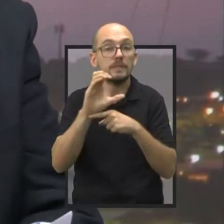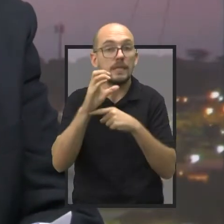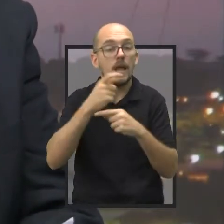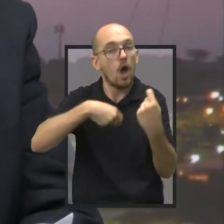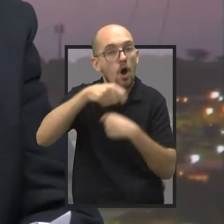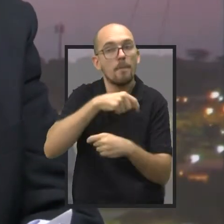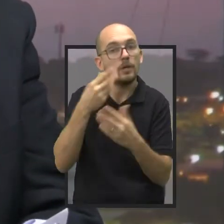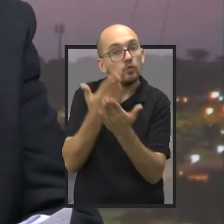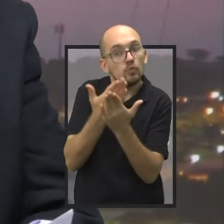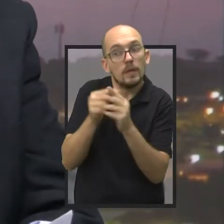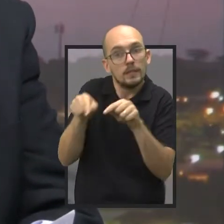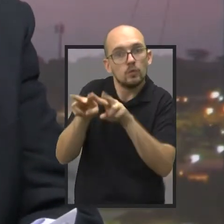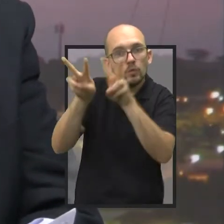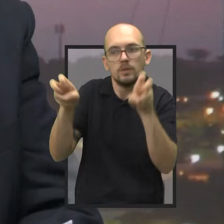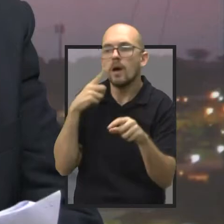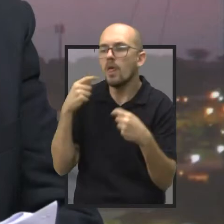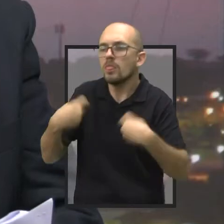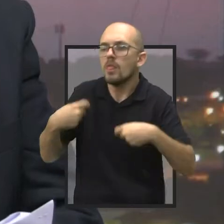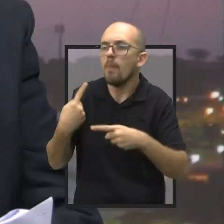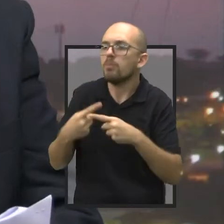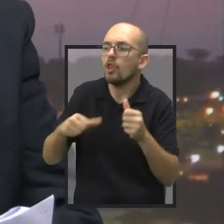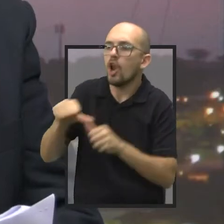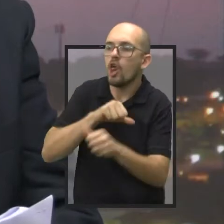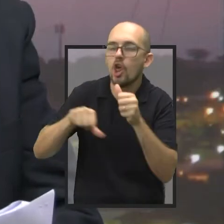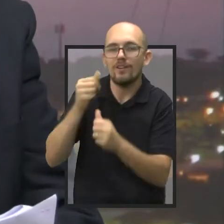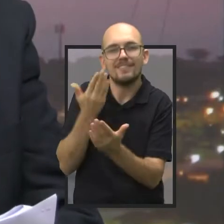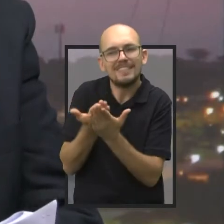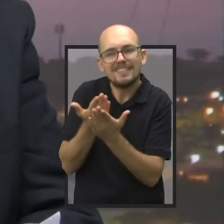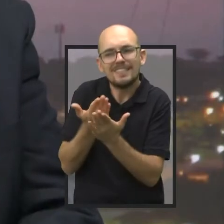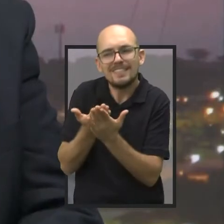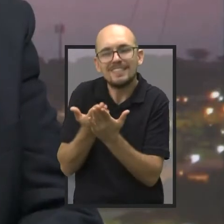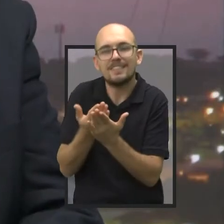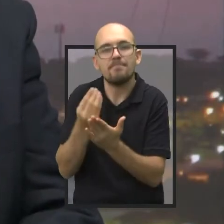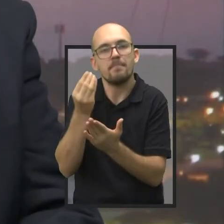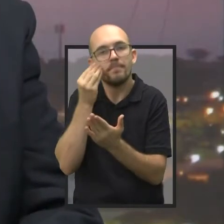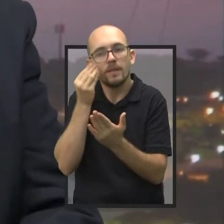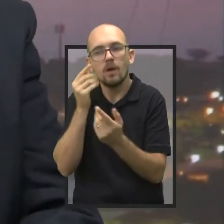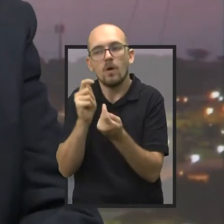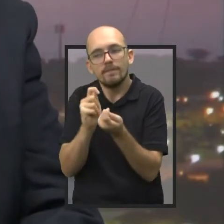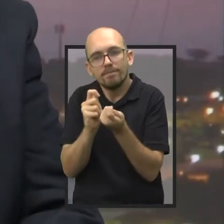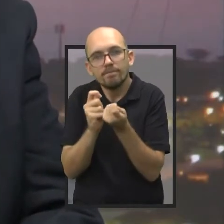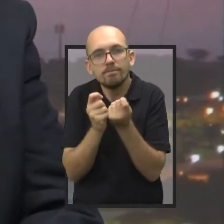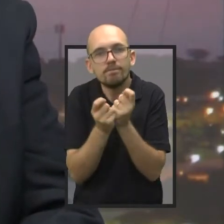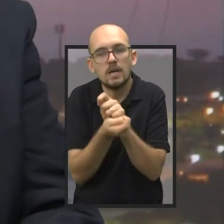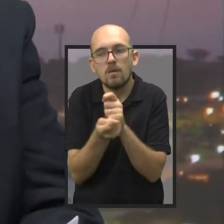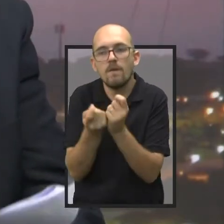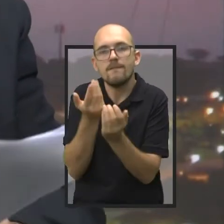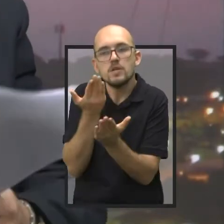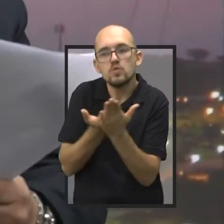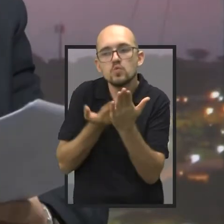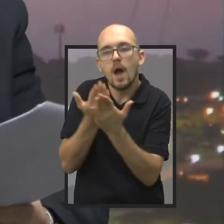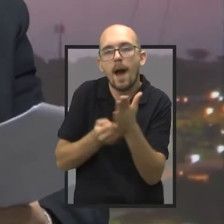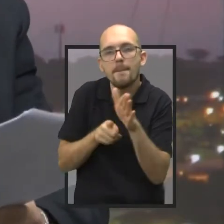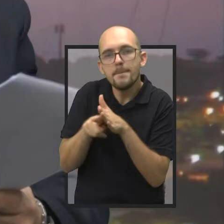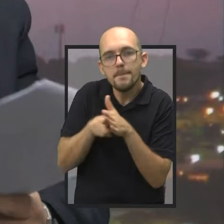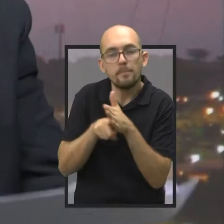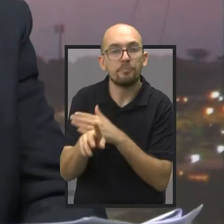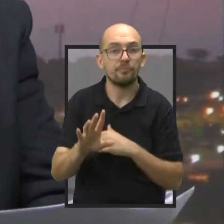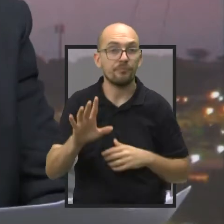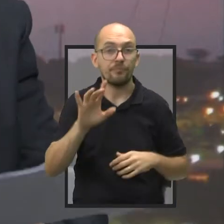estudar essas necessidades e transformá-las em estudo, né? Então, por